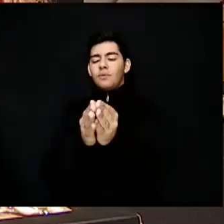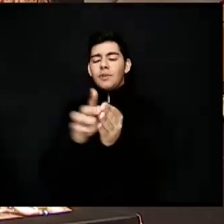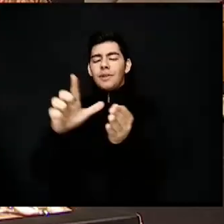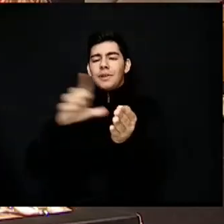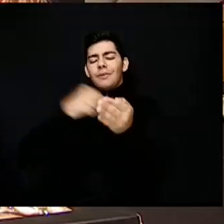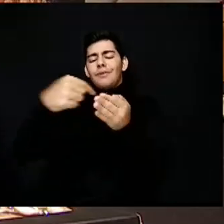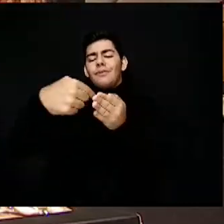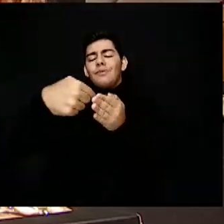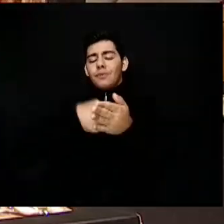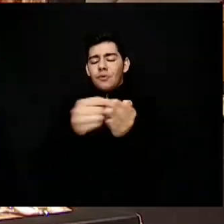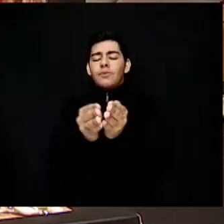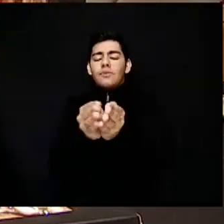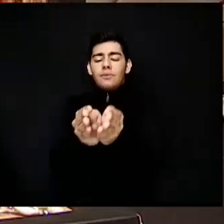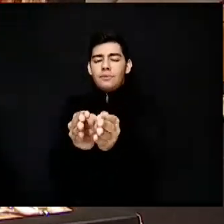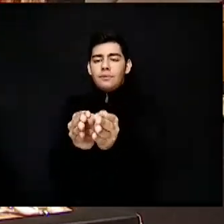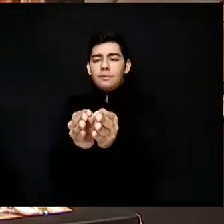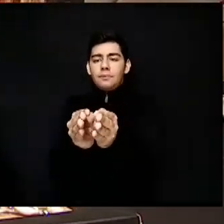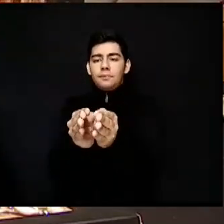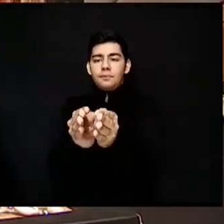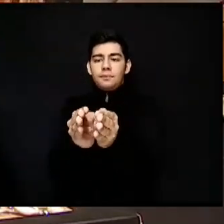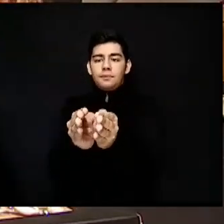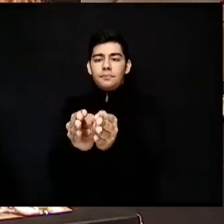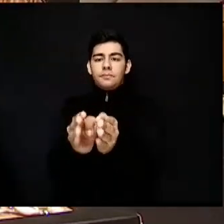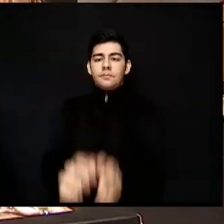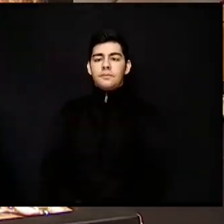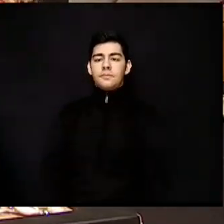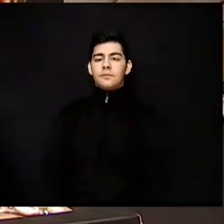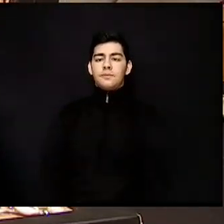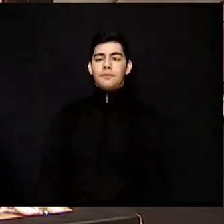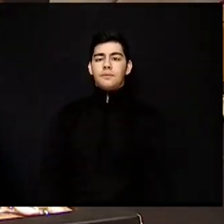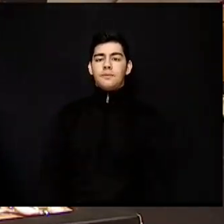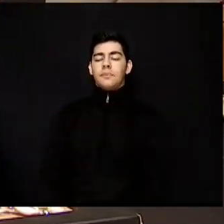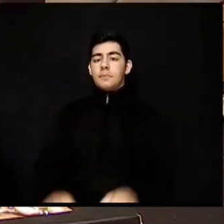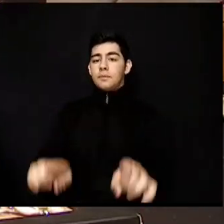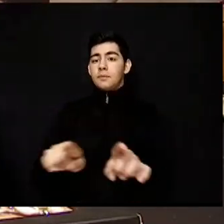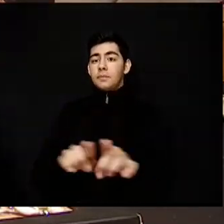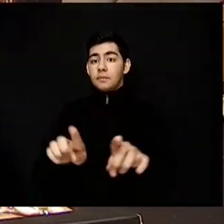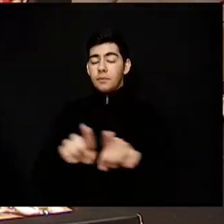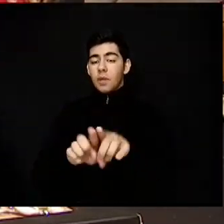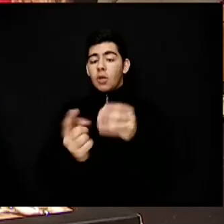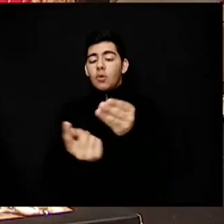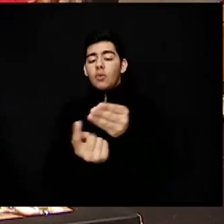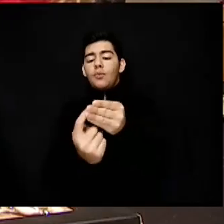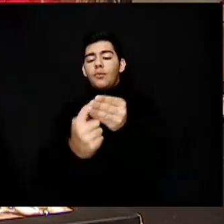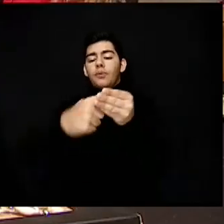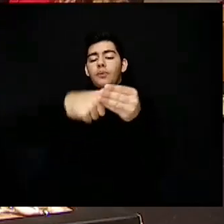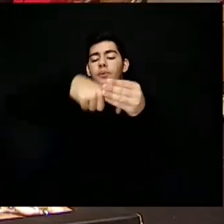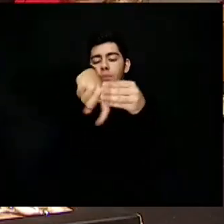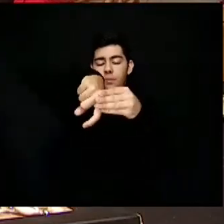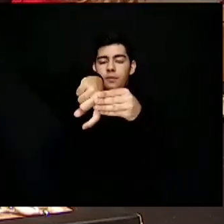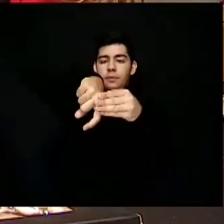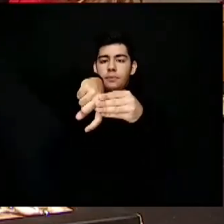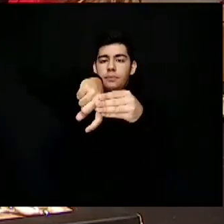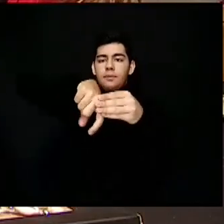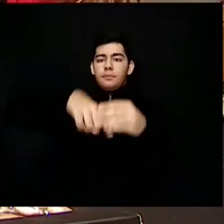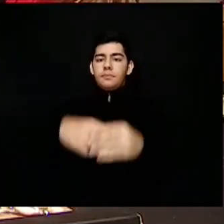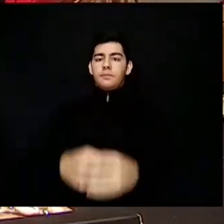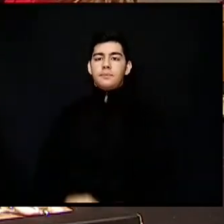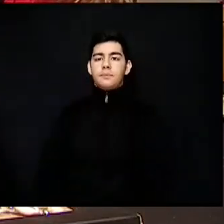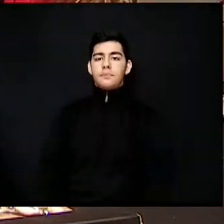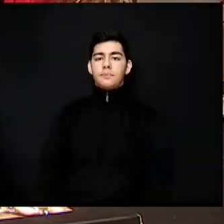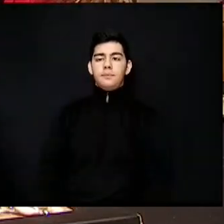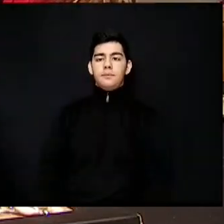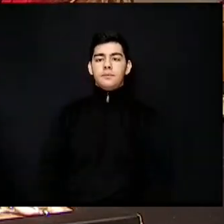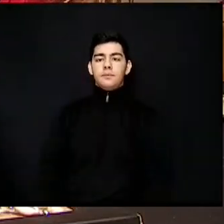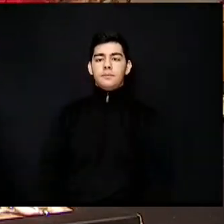E aí a gente passa aqui a argolinha e coloca aqui nesse buraquinho que já